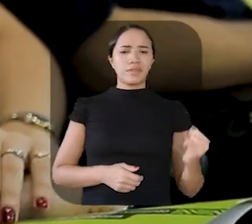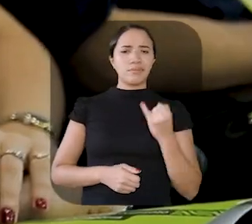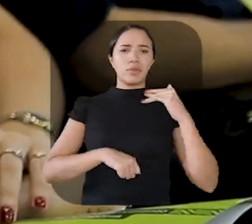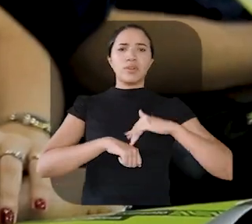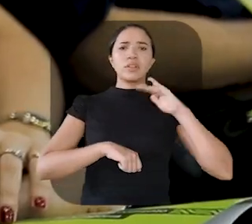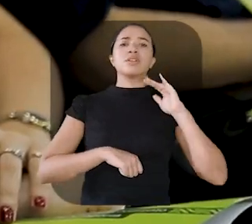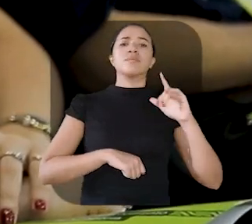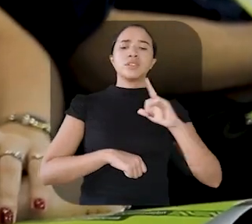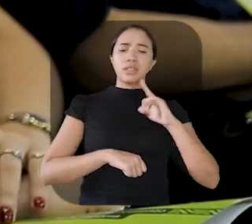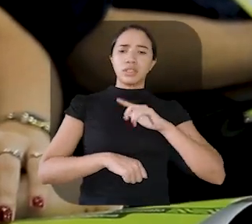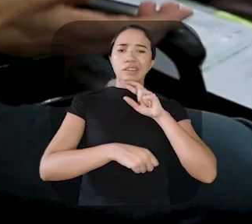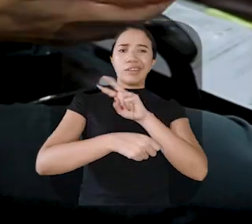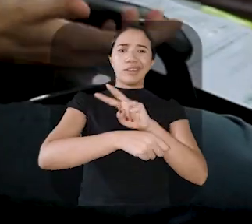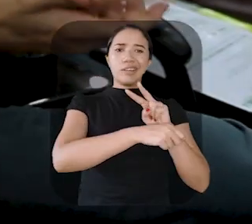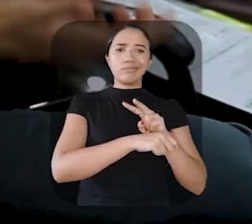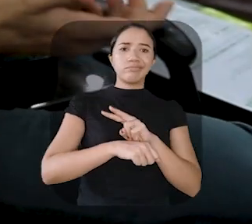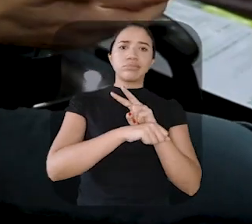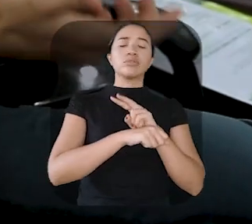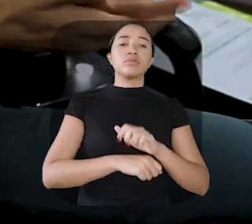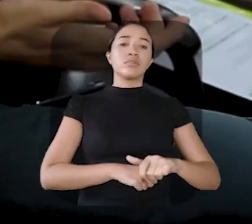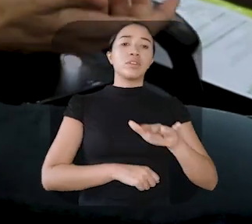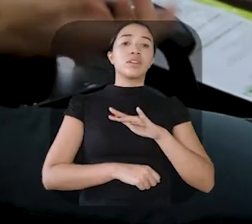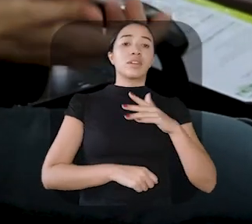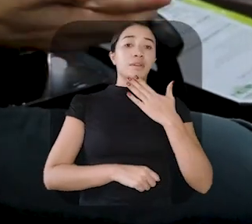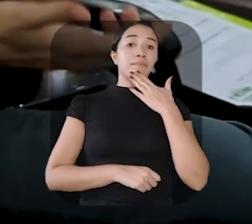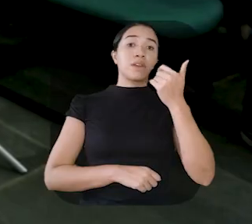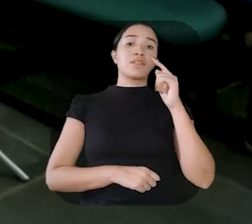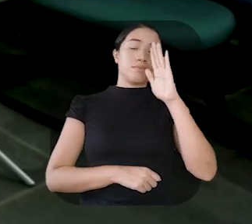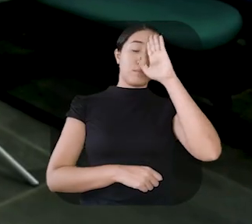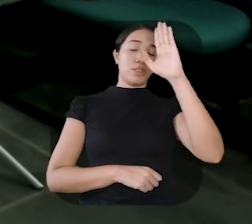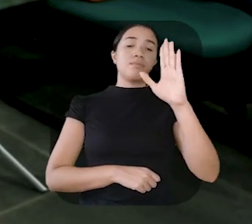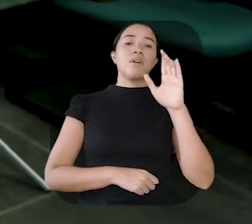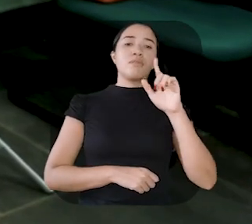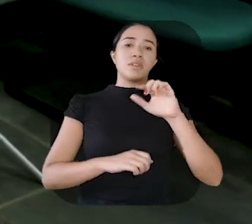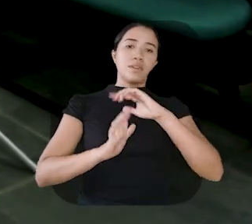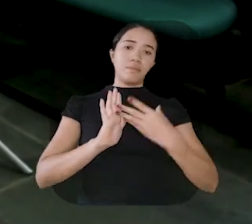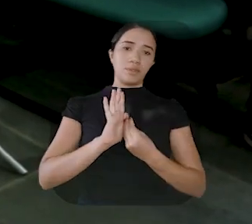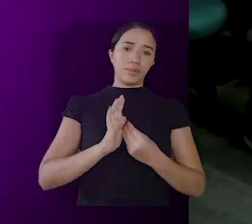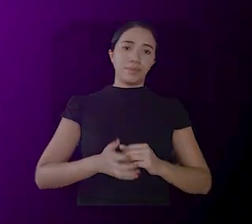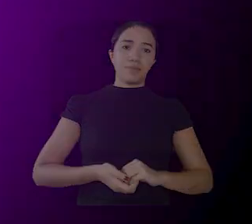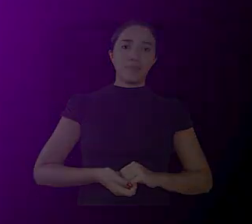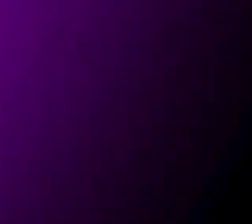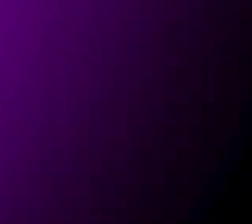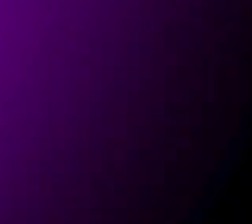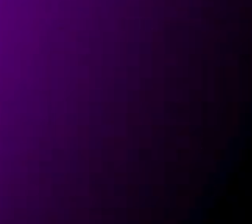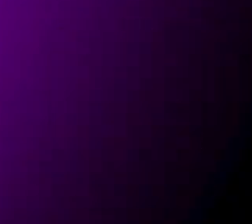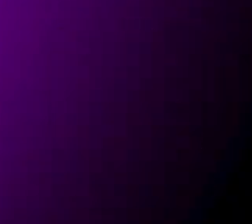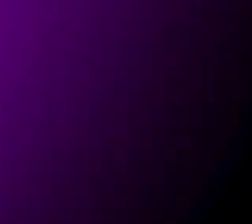a importância de preservação ela é maior na Amazônia.